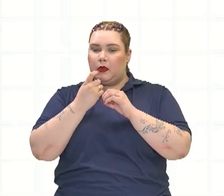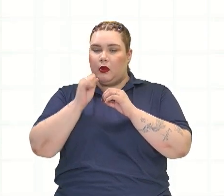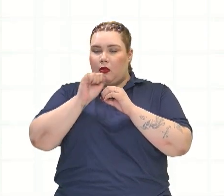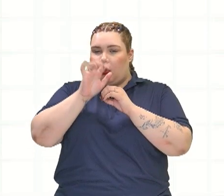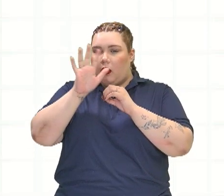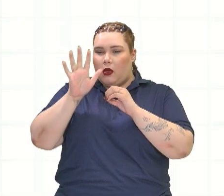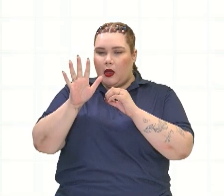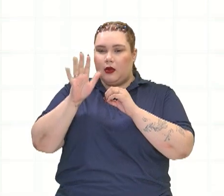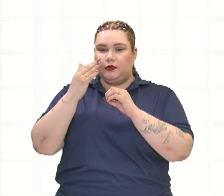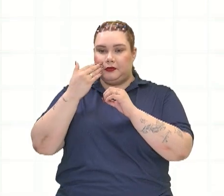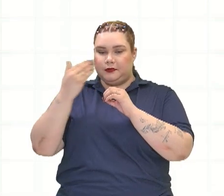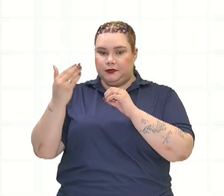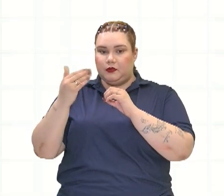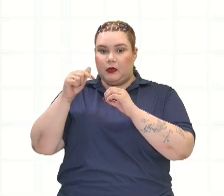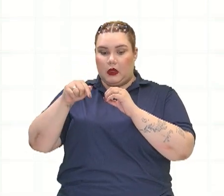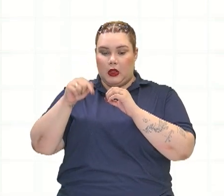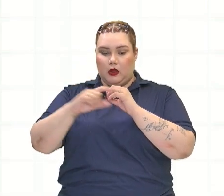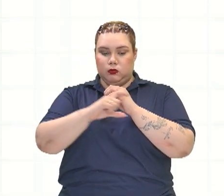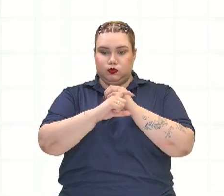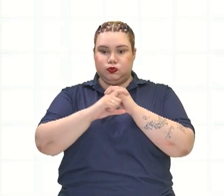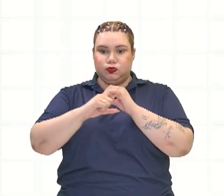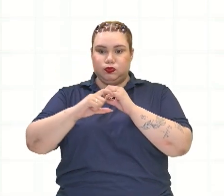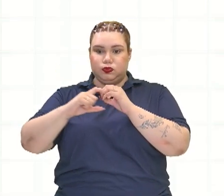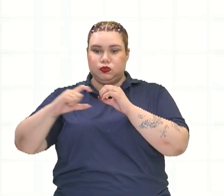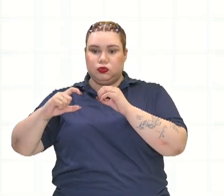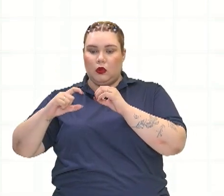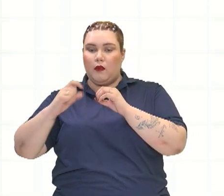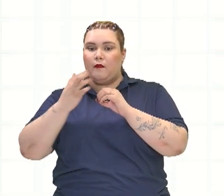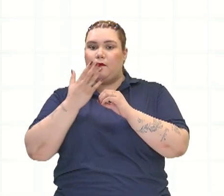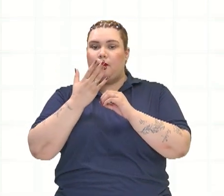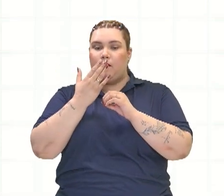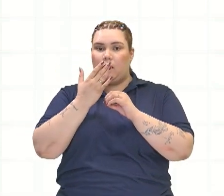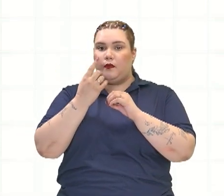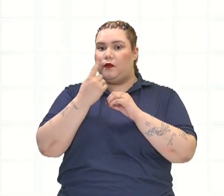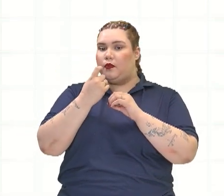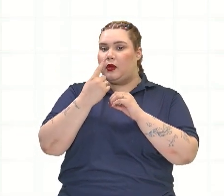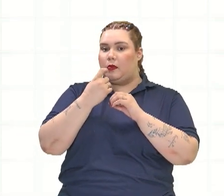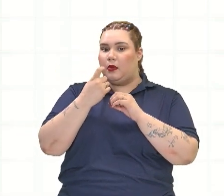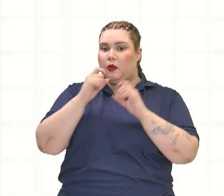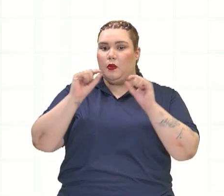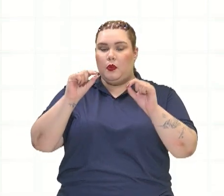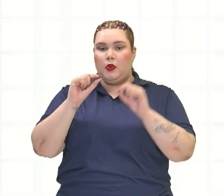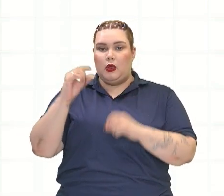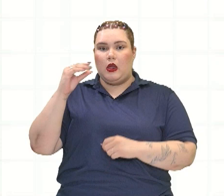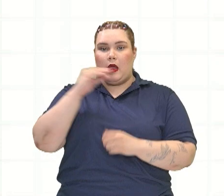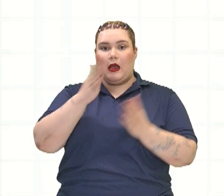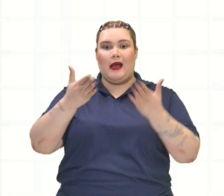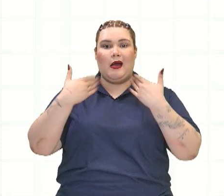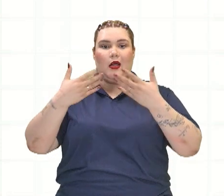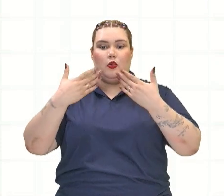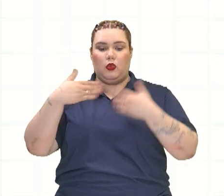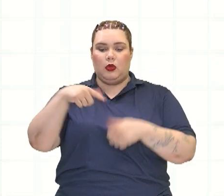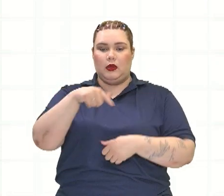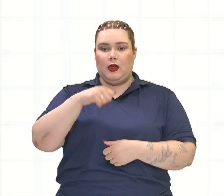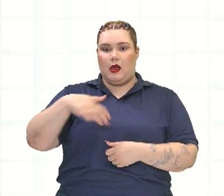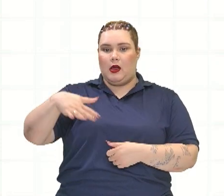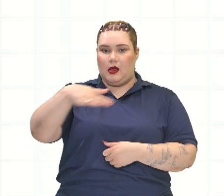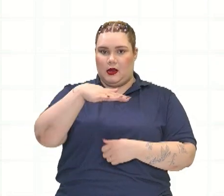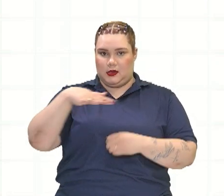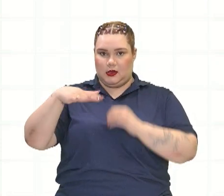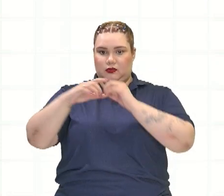mais quente. E essa cor se refere ao calor que é recebido nessa região,